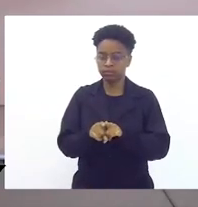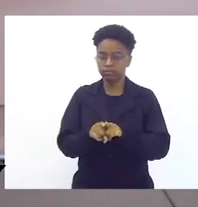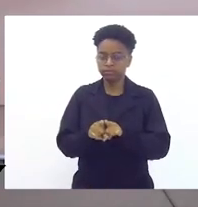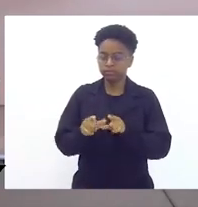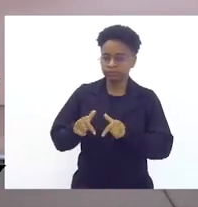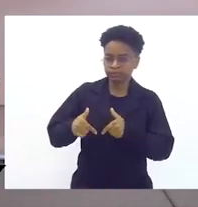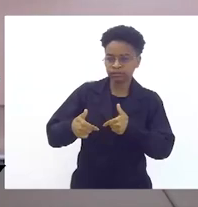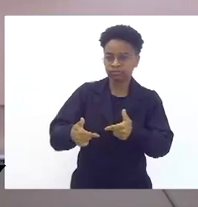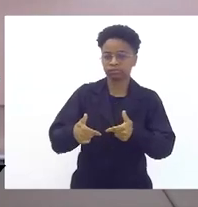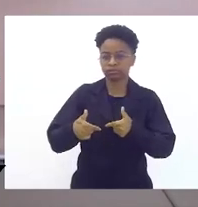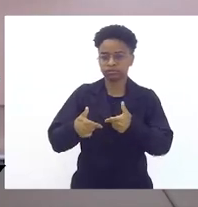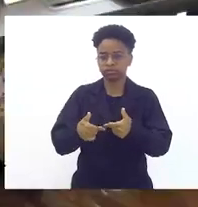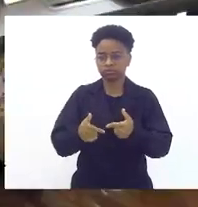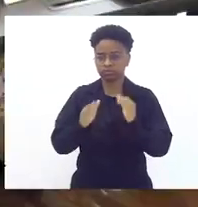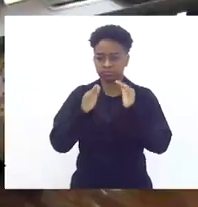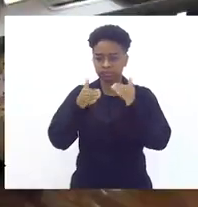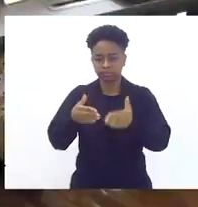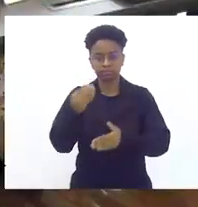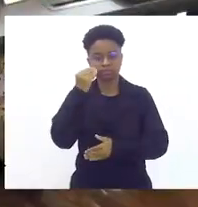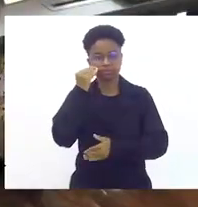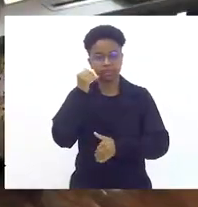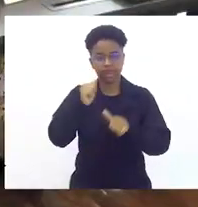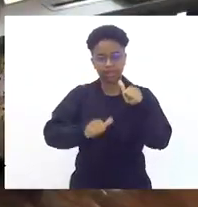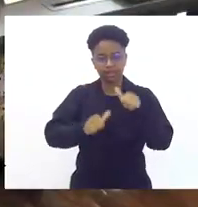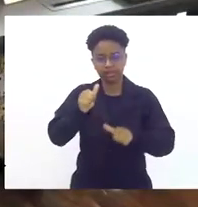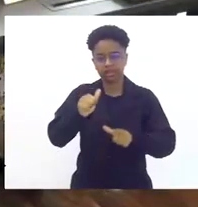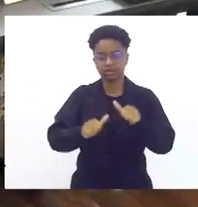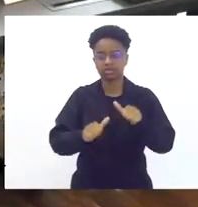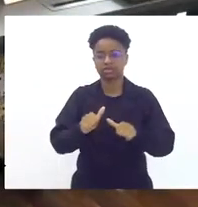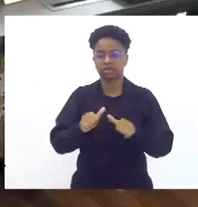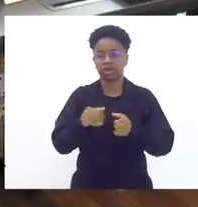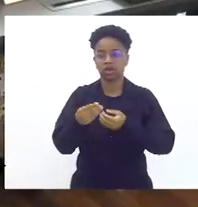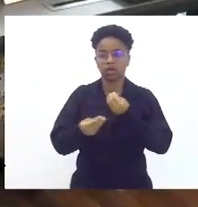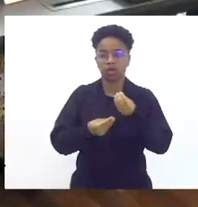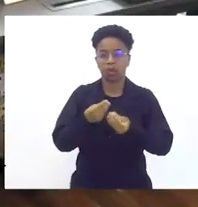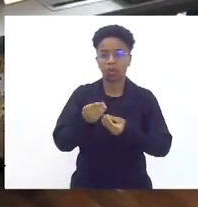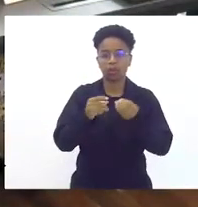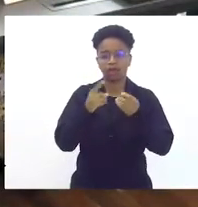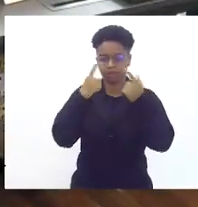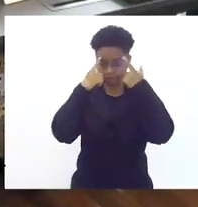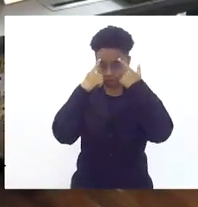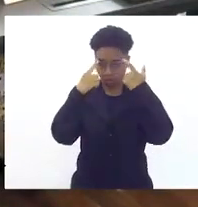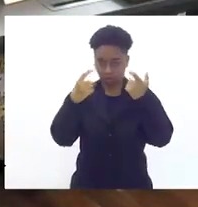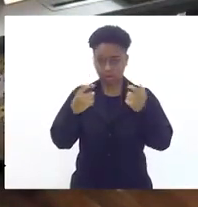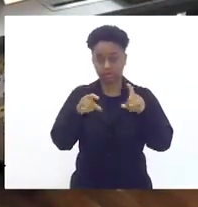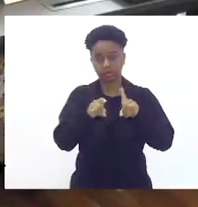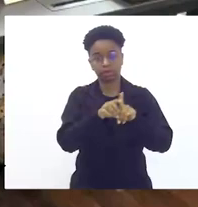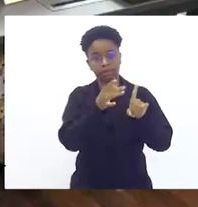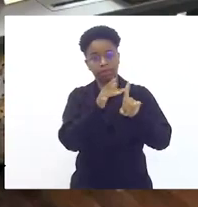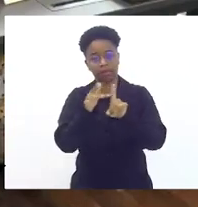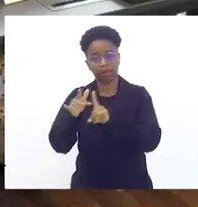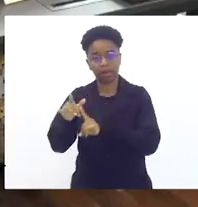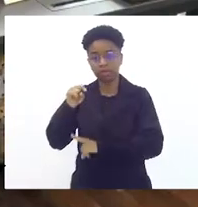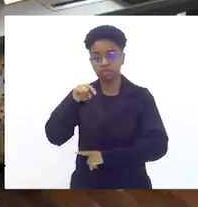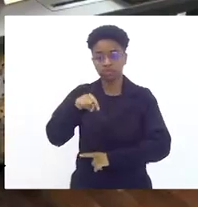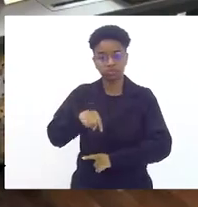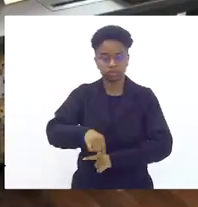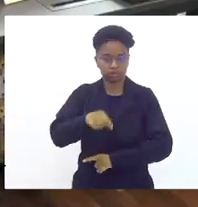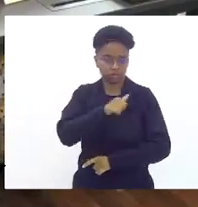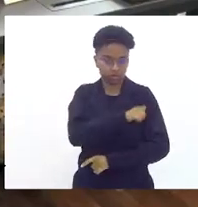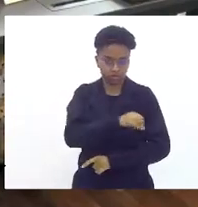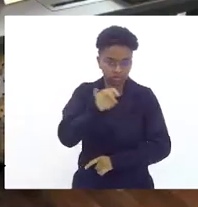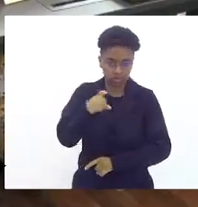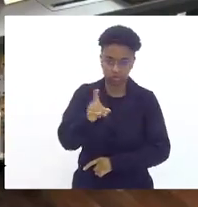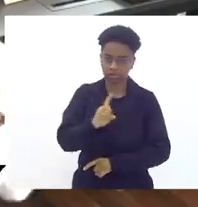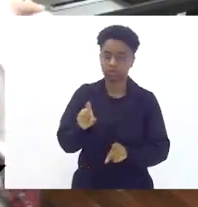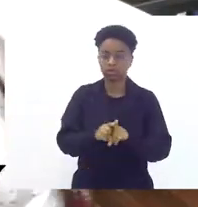competência analisar o mapa da violência da vitimização não só no rio mas também vários outros estados